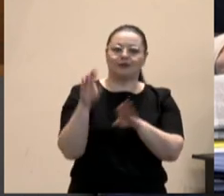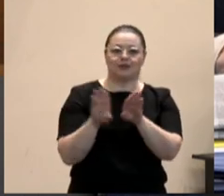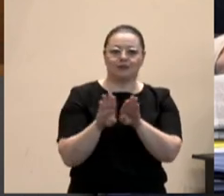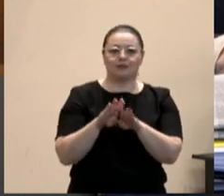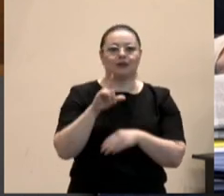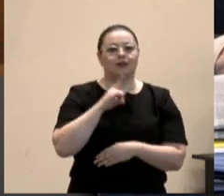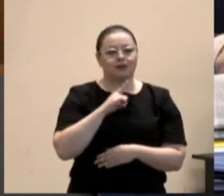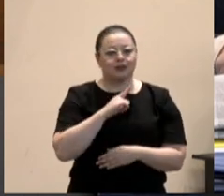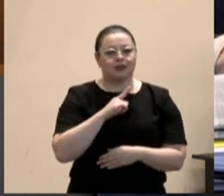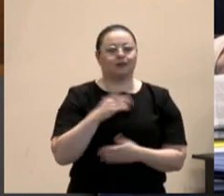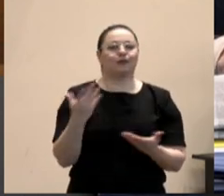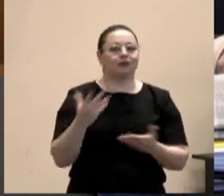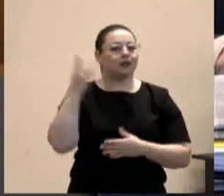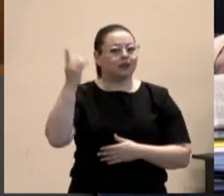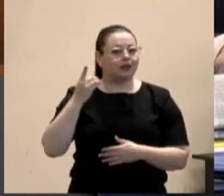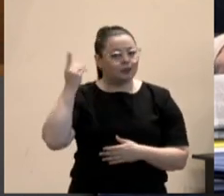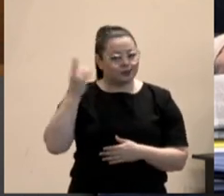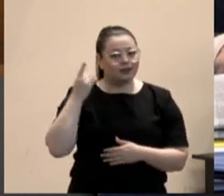a deputada